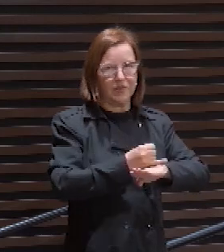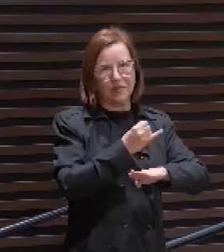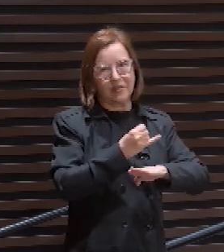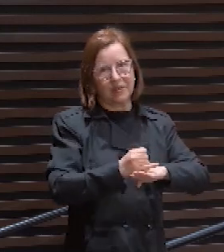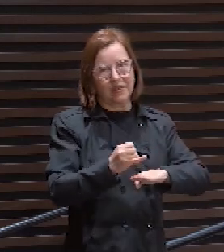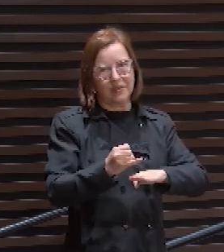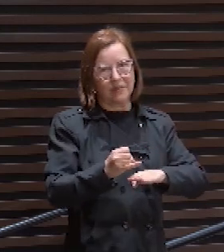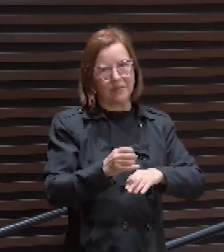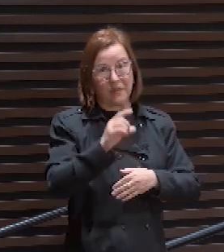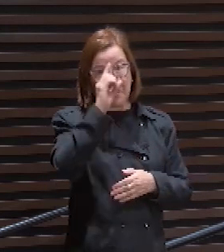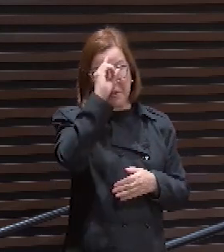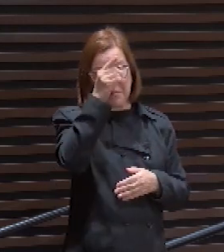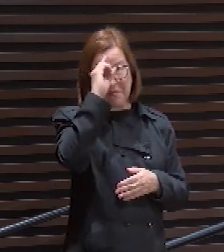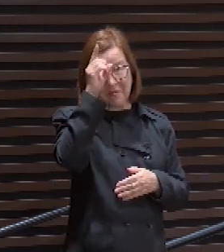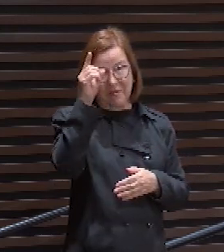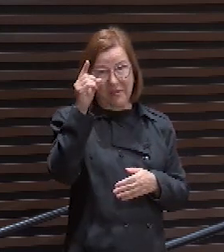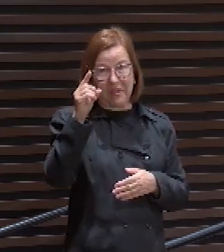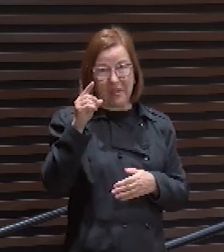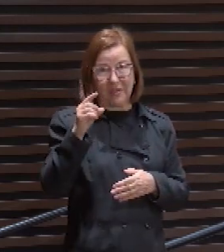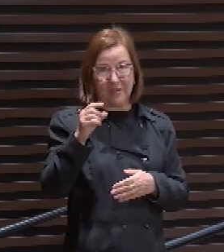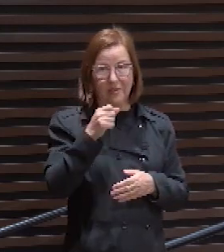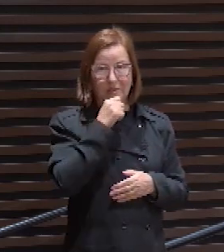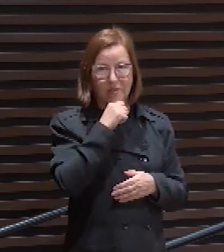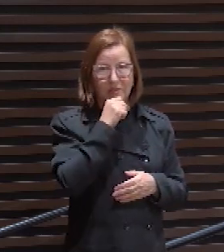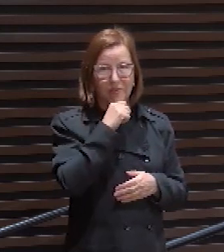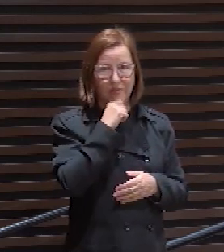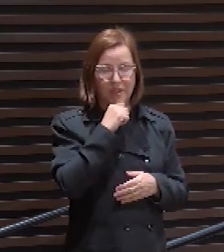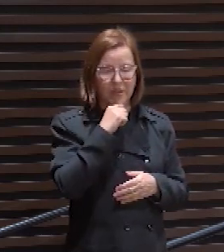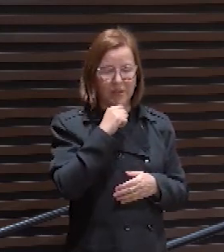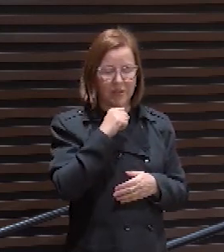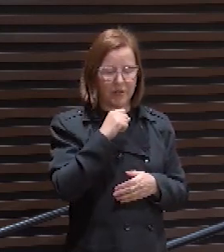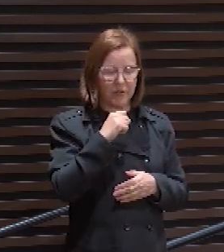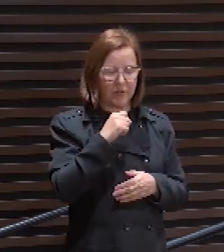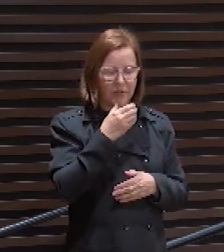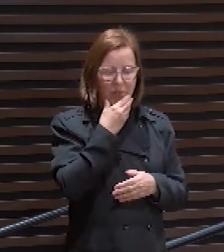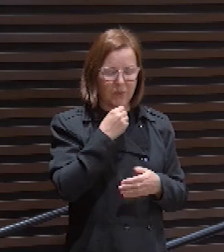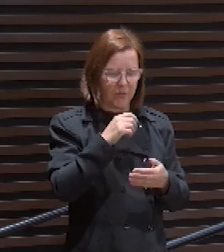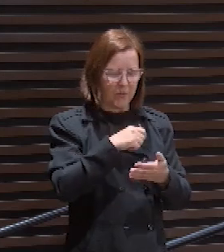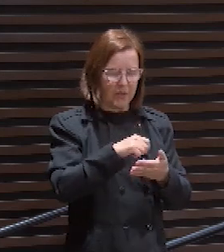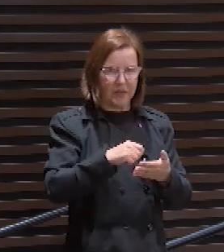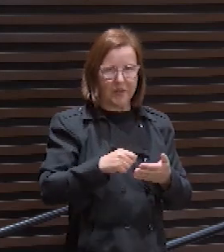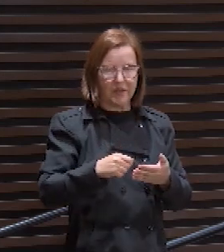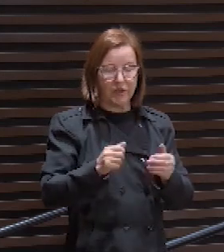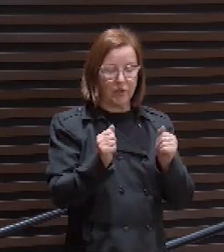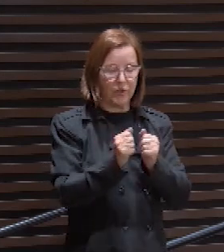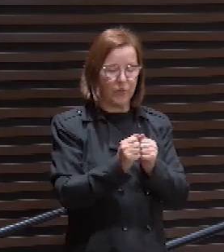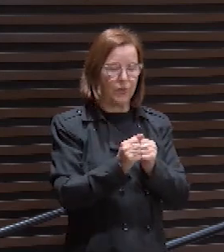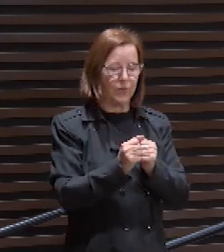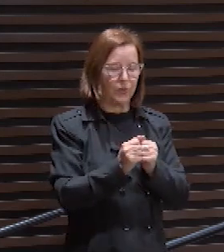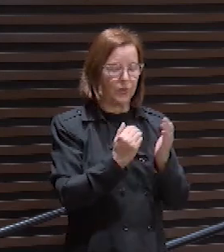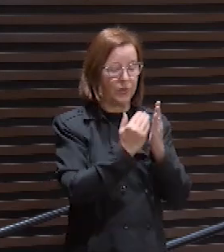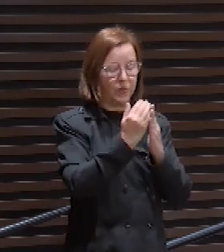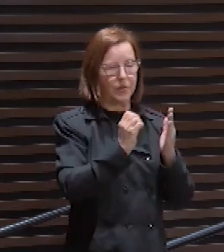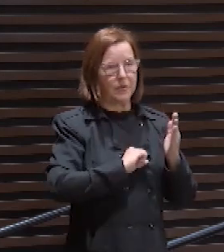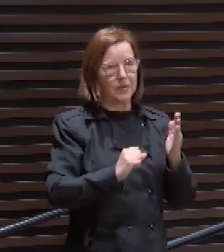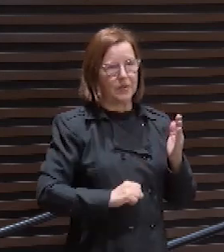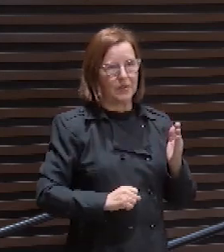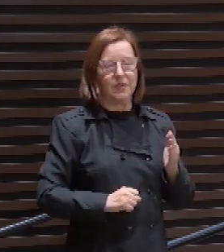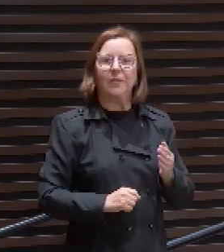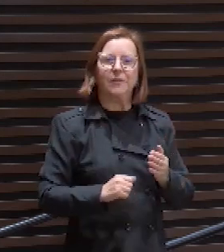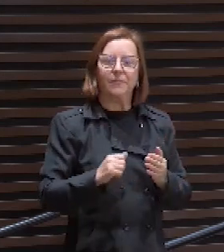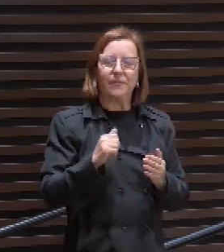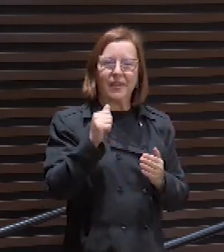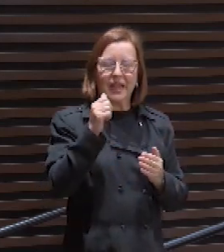reuniram-se em Jerusalém as autoridades, os anciãos e os escribas, com o sumo sacerdote Anás,